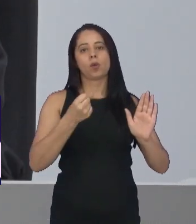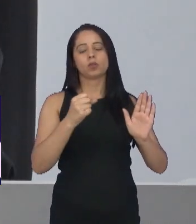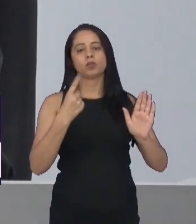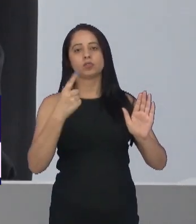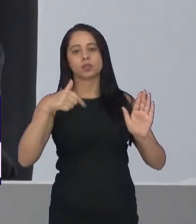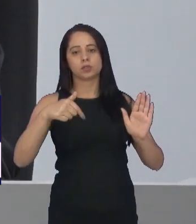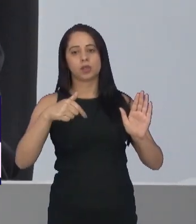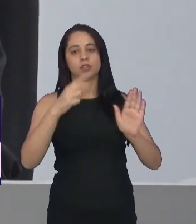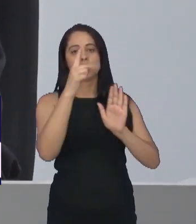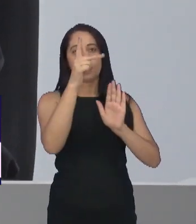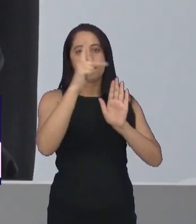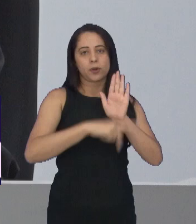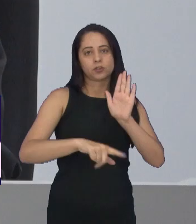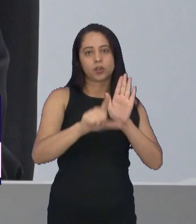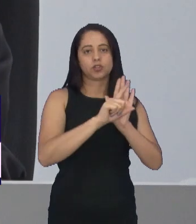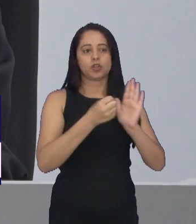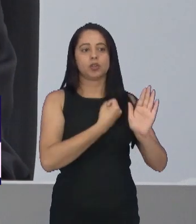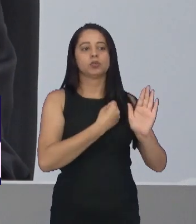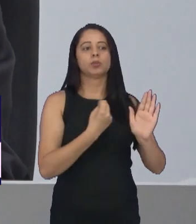5817/2021, projeto de lei número